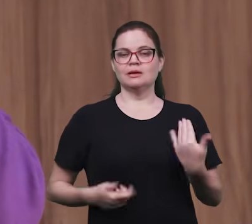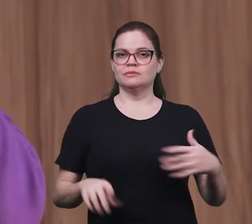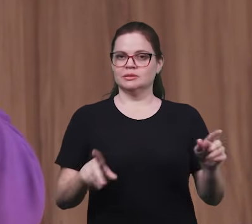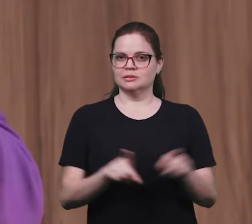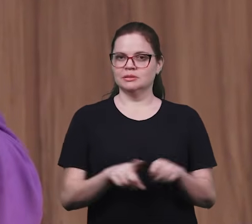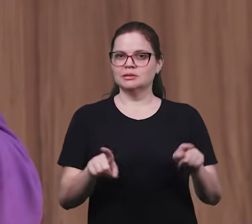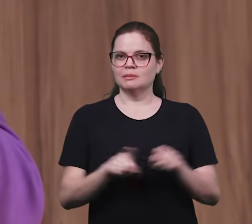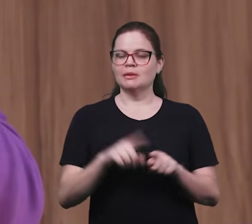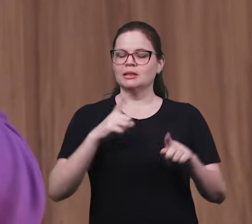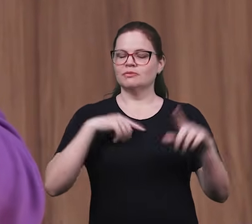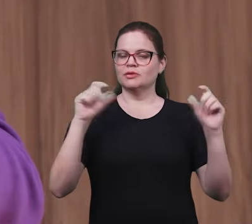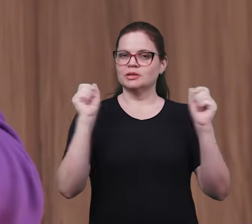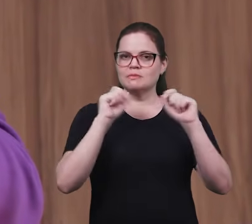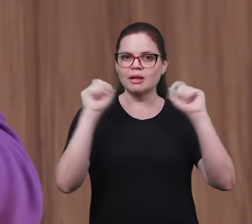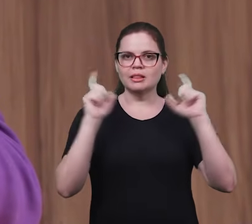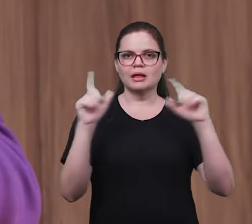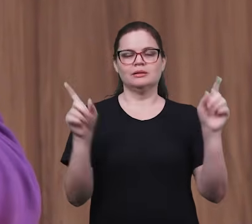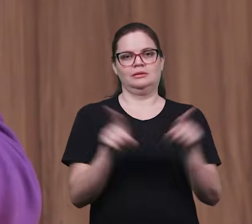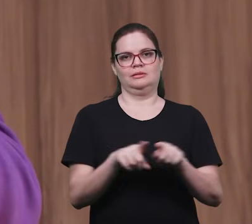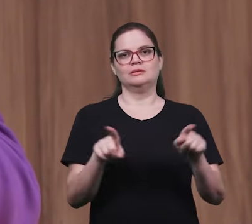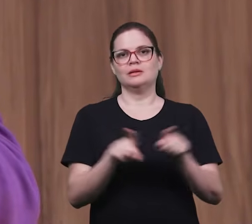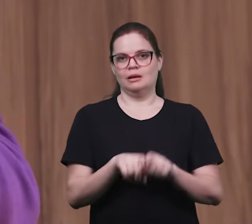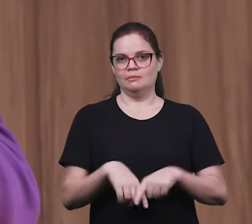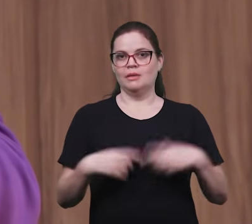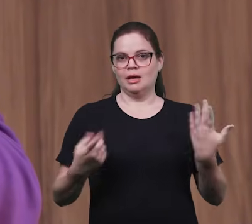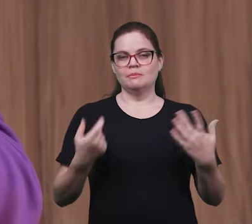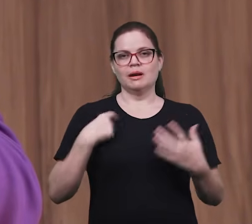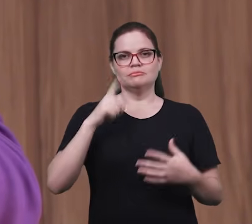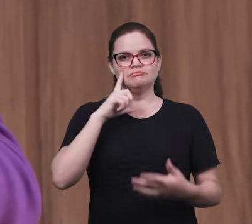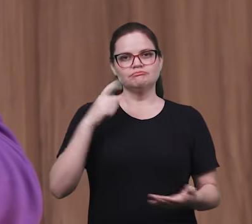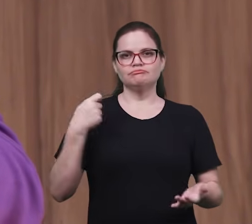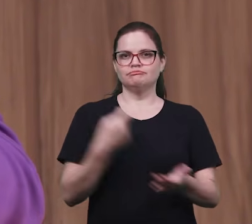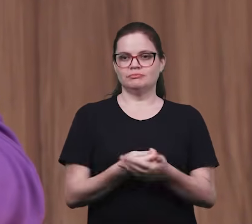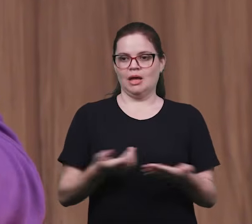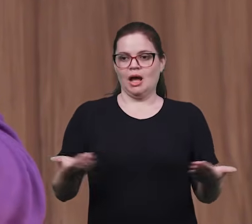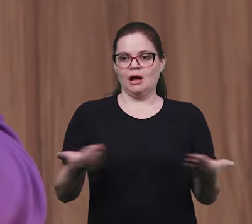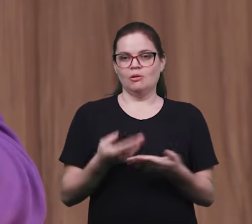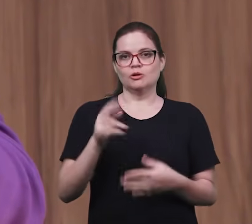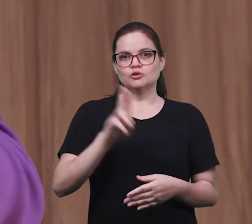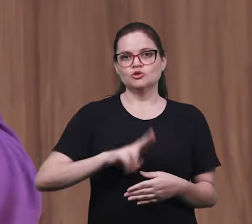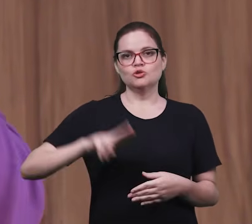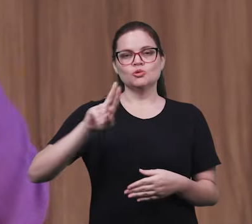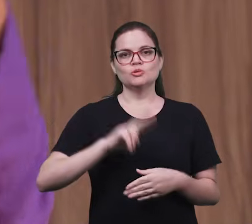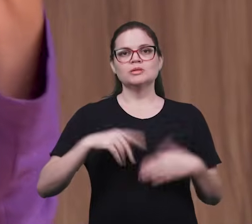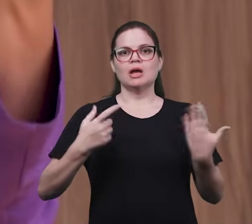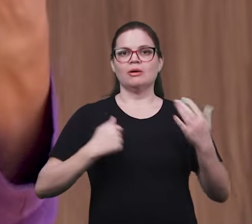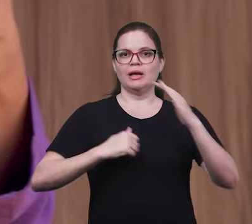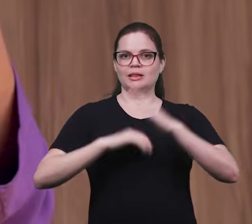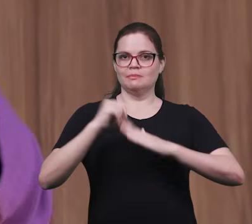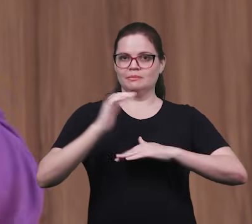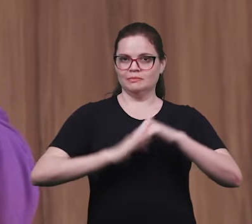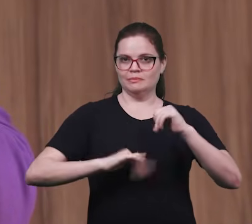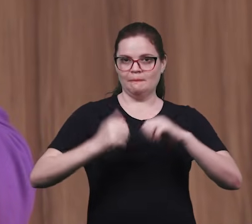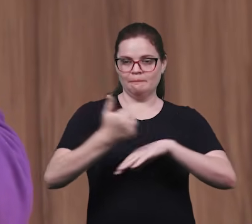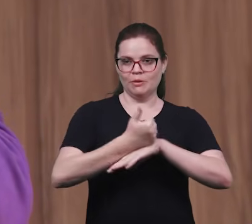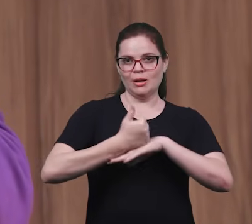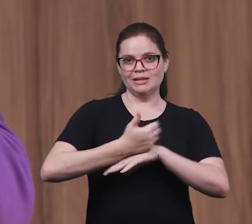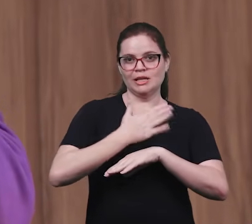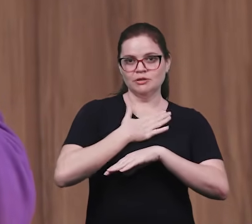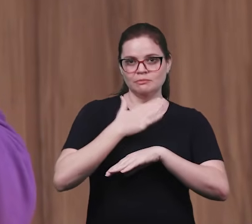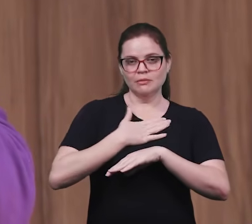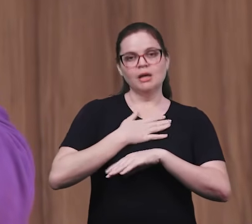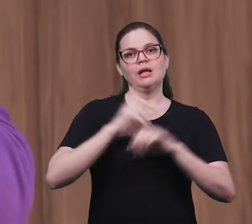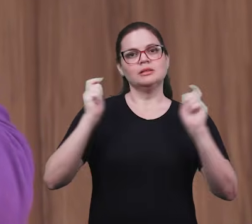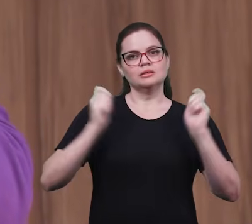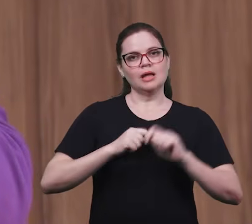foram despertados a se posicionar neste tempo, fazendo uso dos seus dons, dos seus talentos para a obra